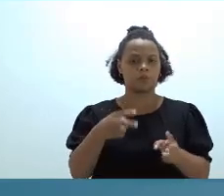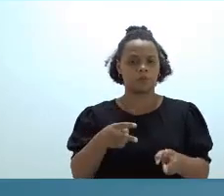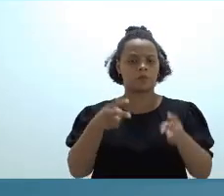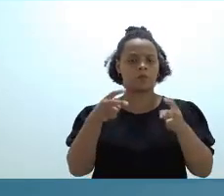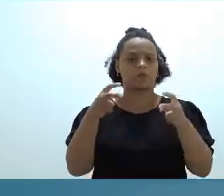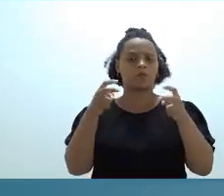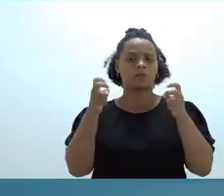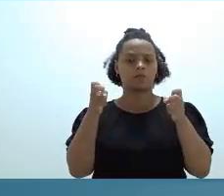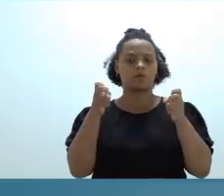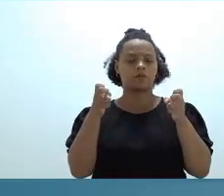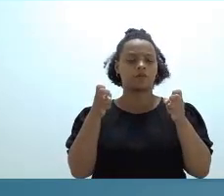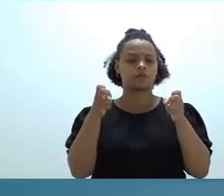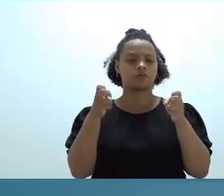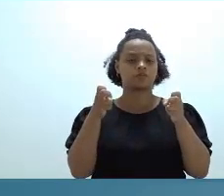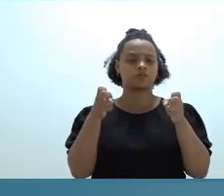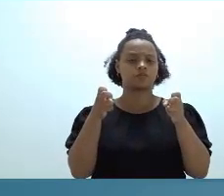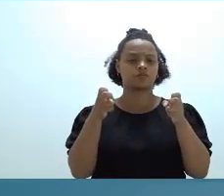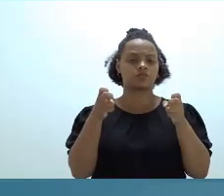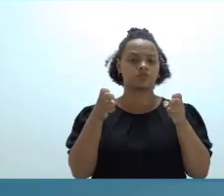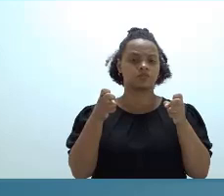amolda-se ao precedente acima,